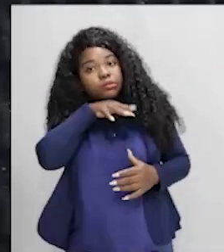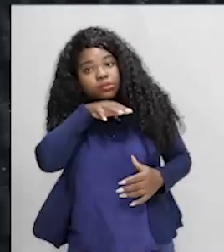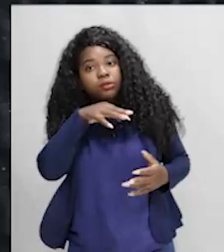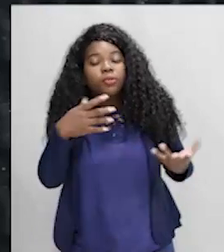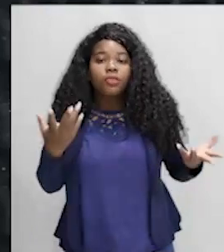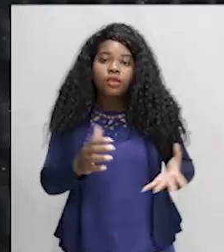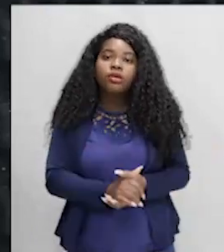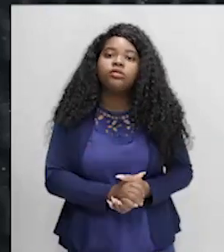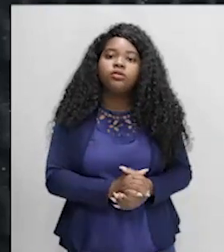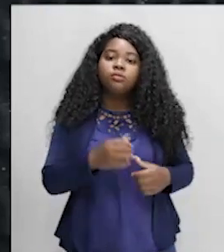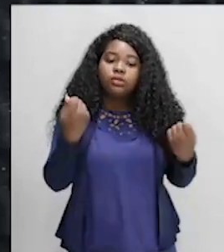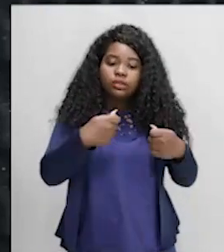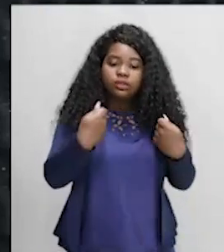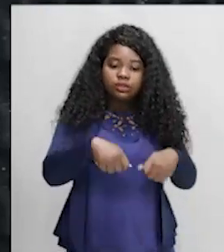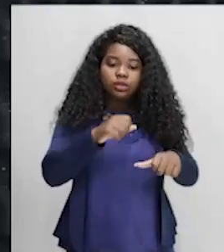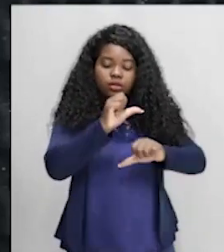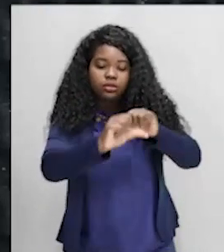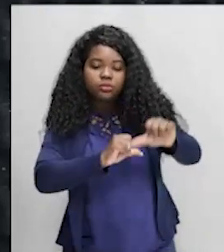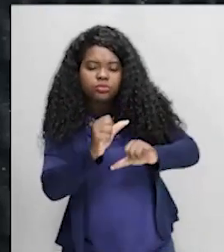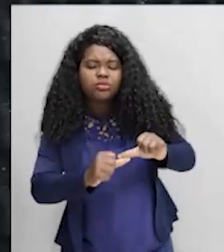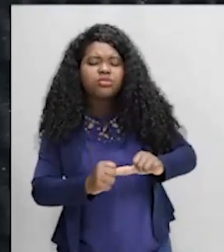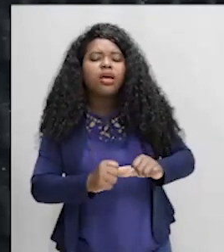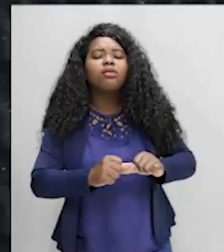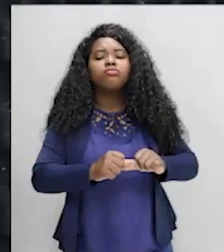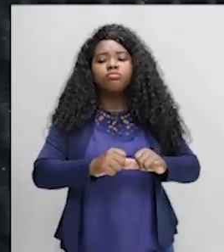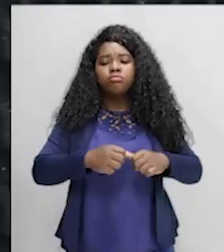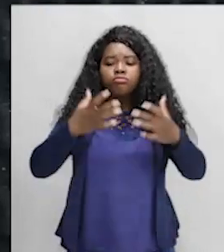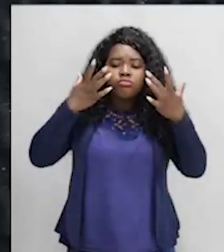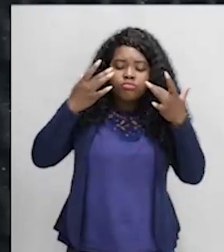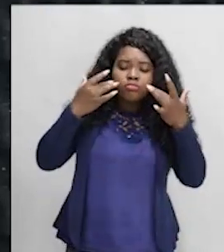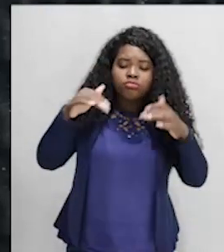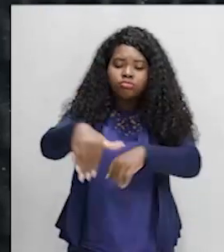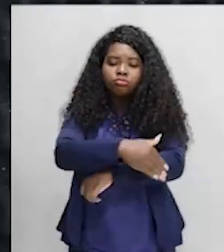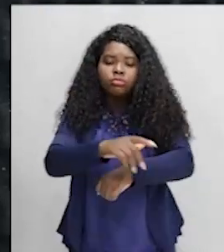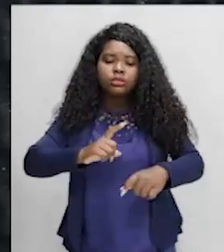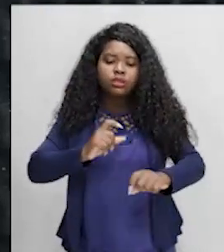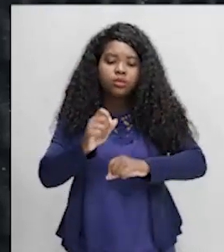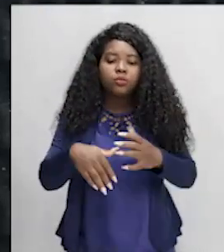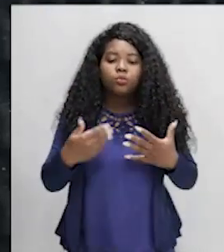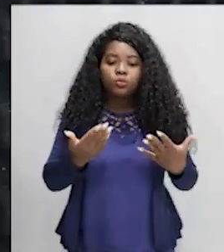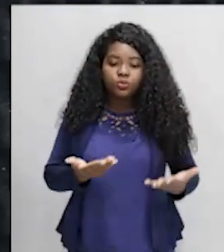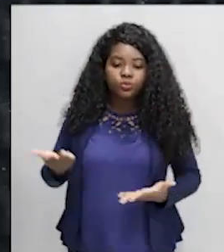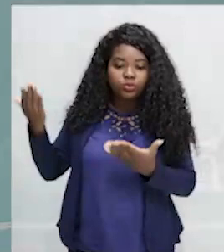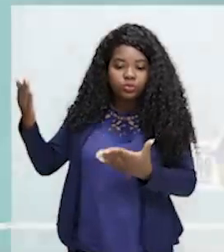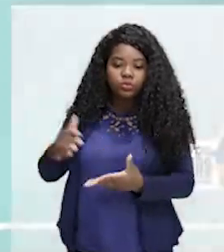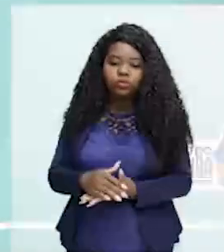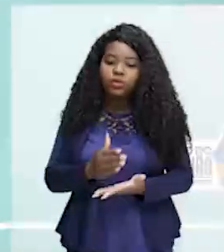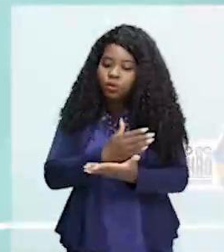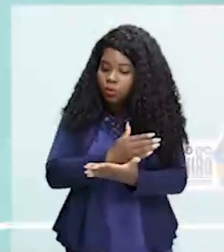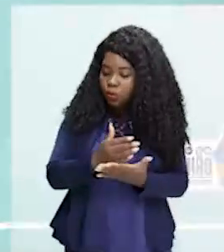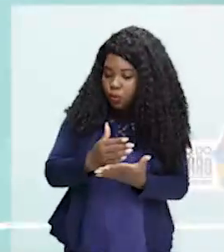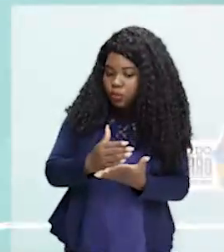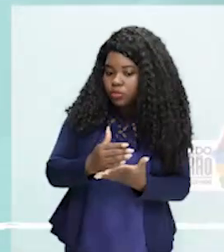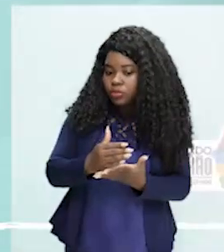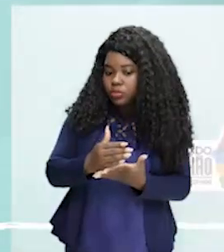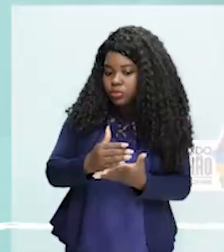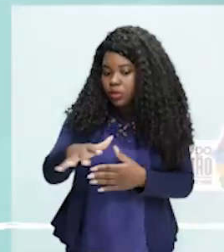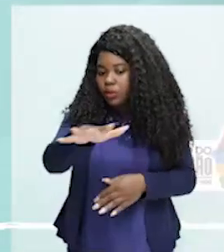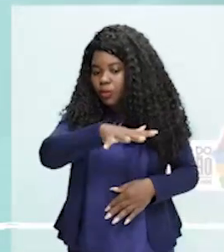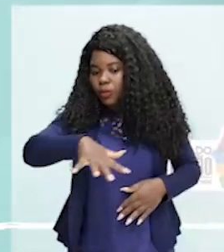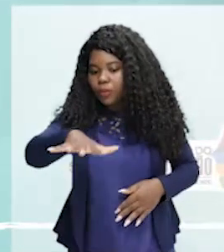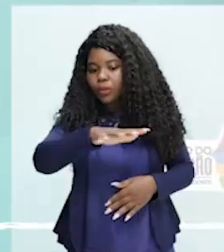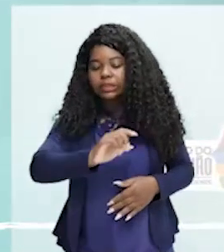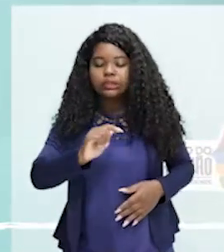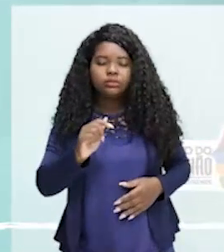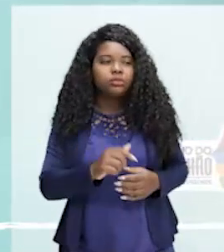falar dessa liberdade que o teatro de rua tem quando, deixa eu colocar aqui, quando ela começa a trabalhar com áreas que não